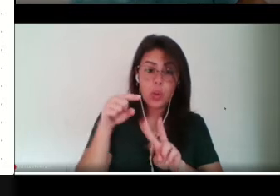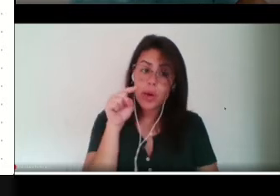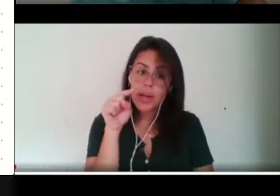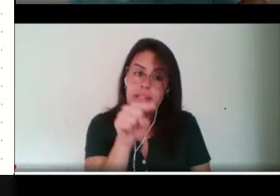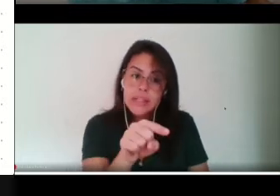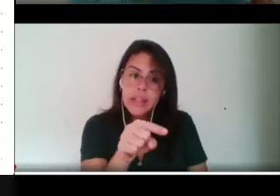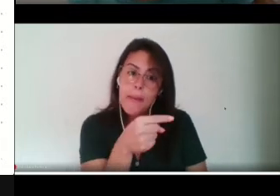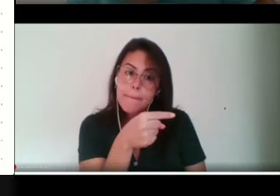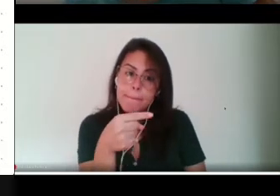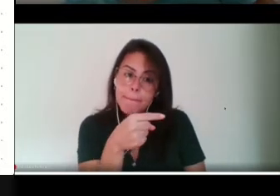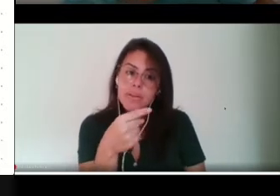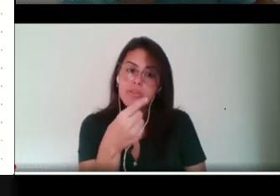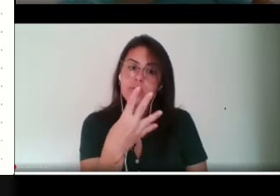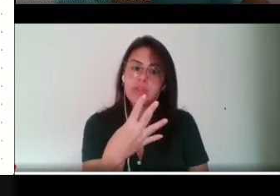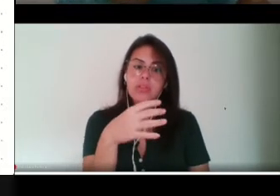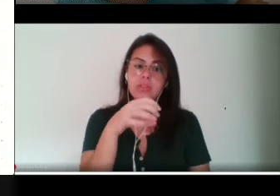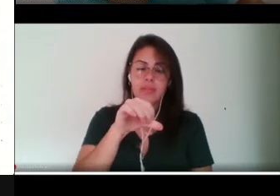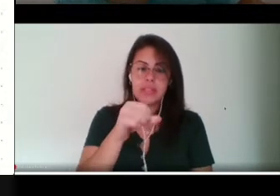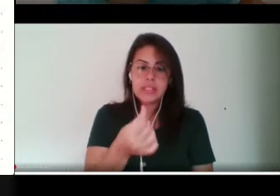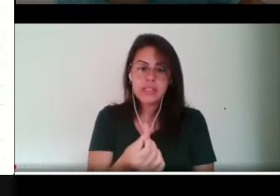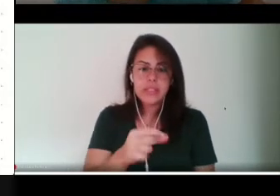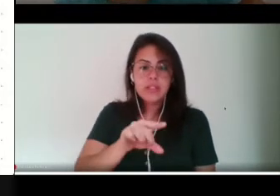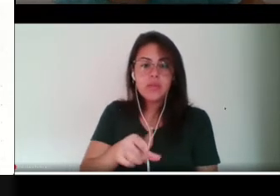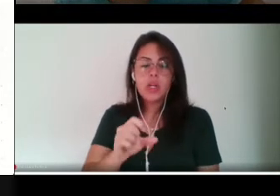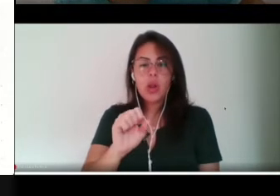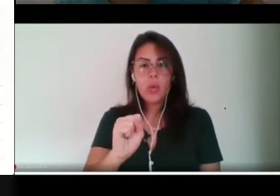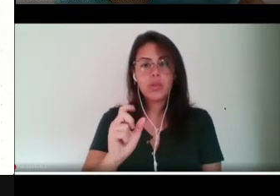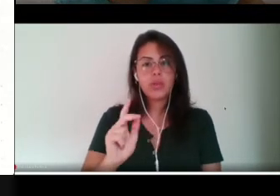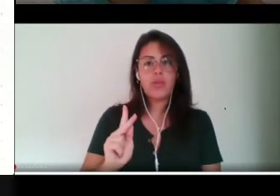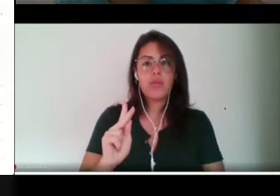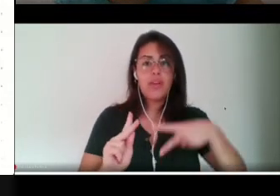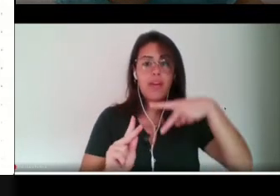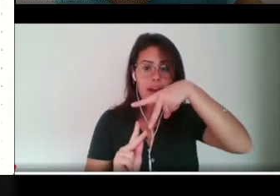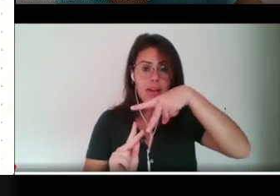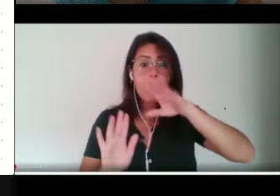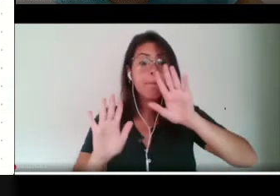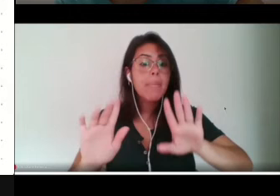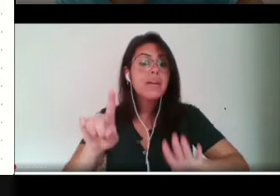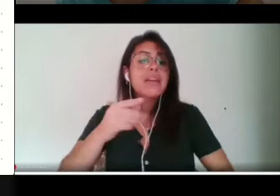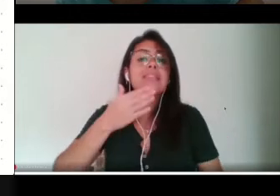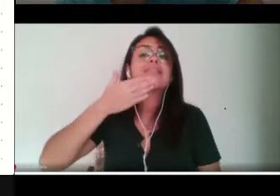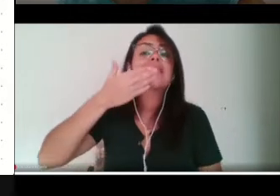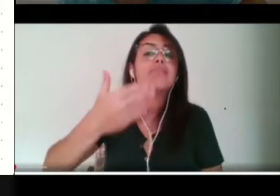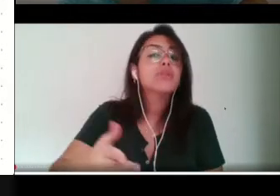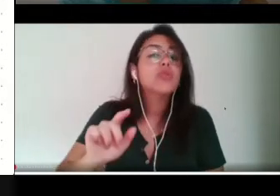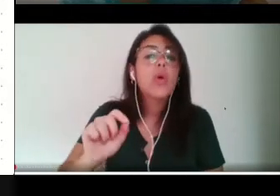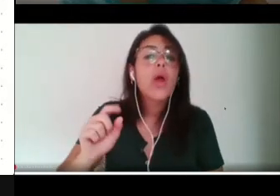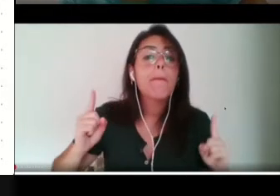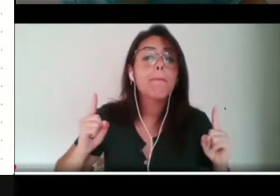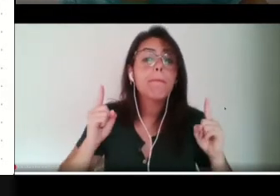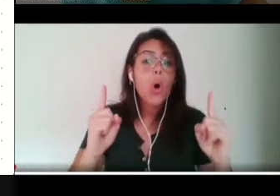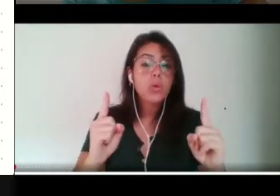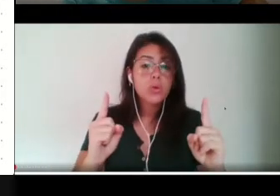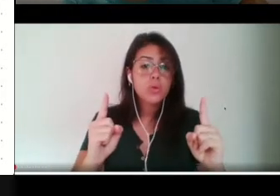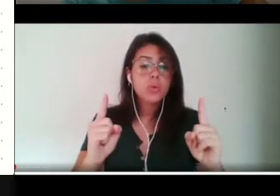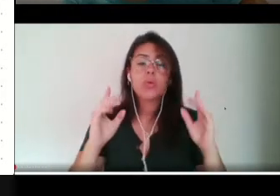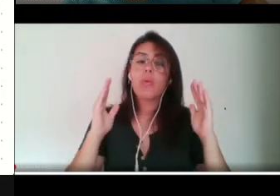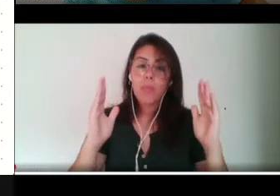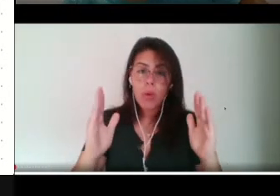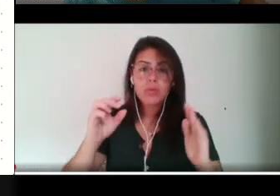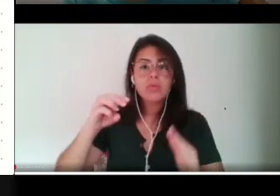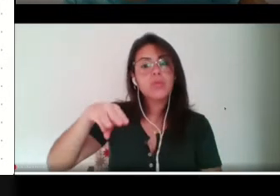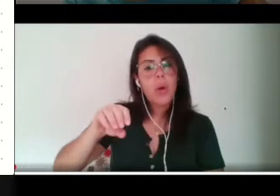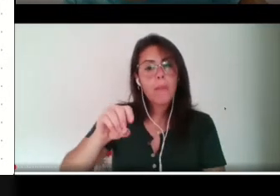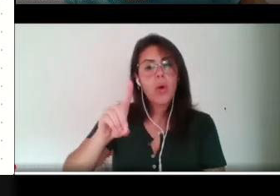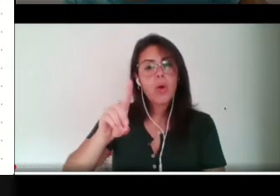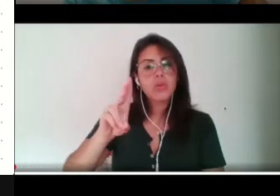496,8K. Só que ele está pedindo o quê? Ele está pedindo o módulo desse vetor. Então, você vai colocar aqui